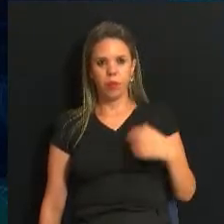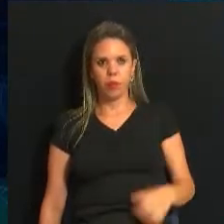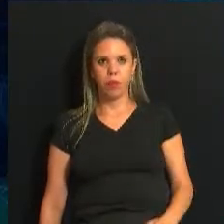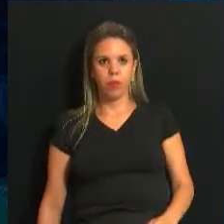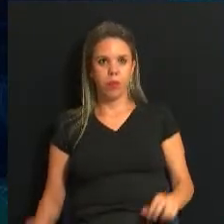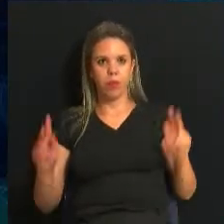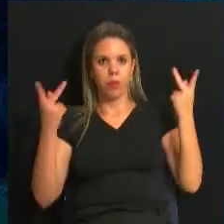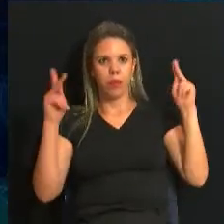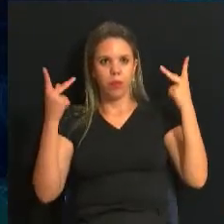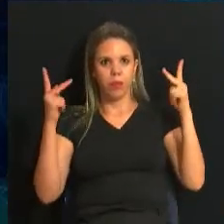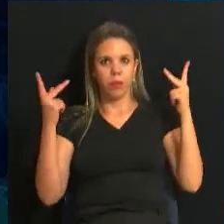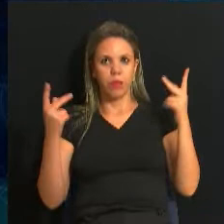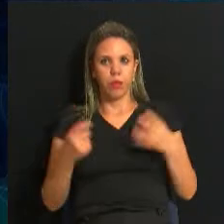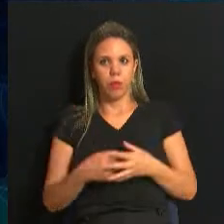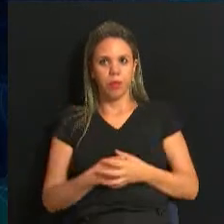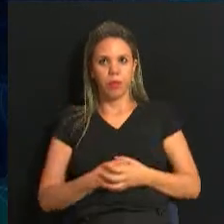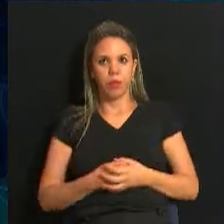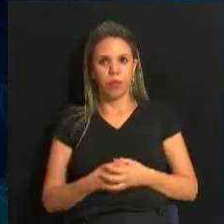34.870. Hortolândia,